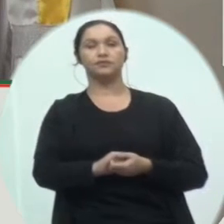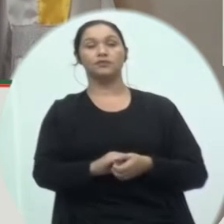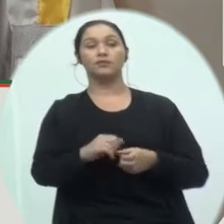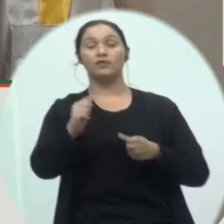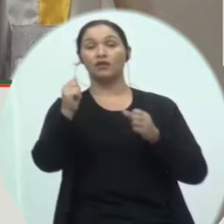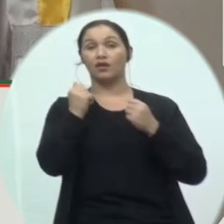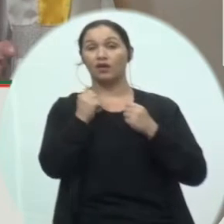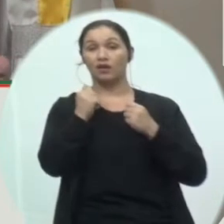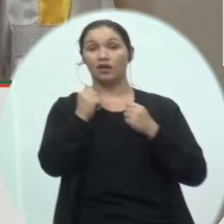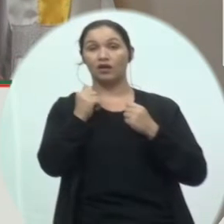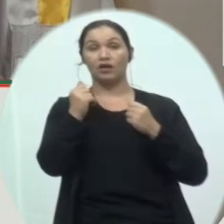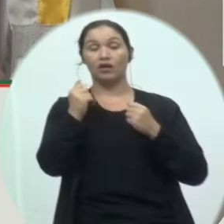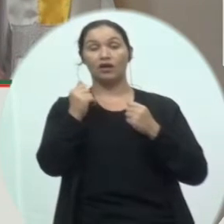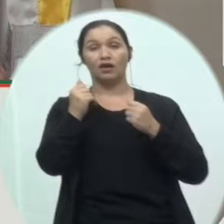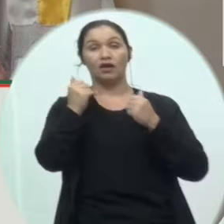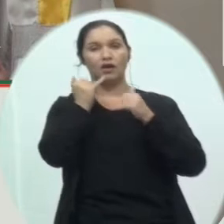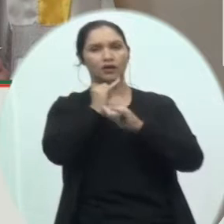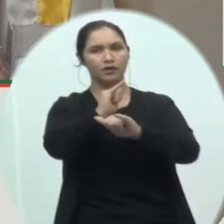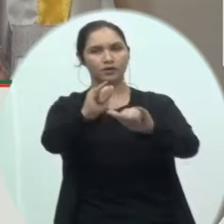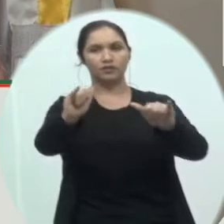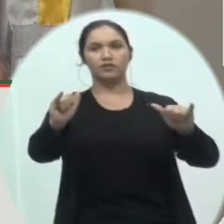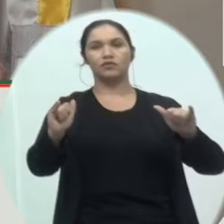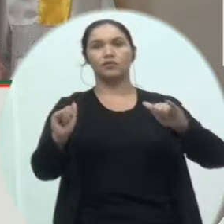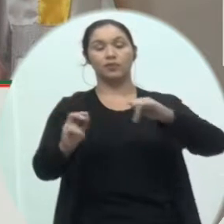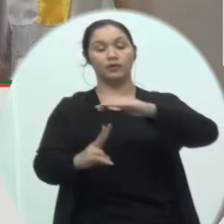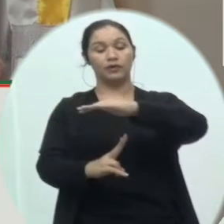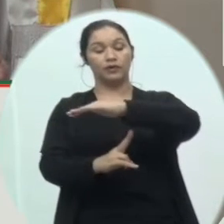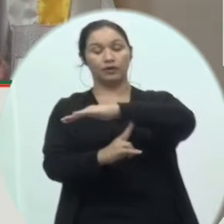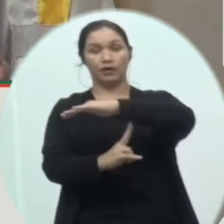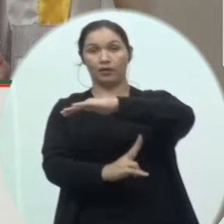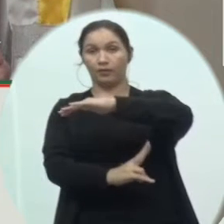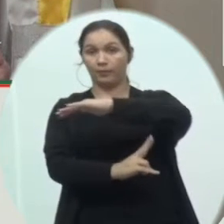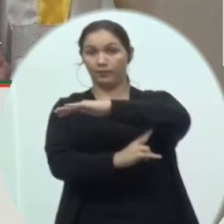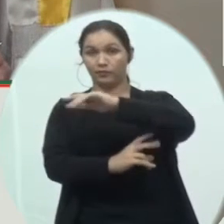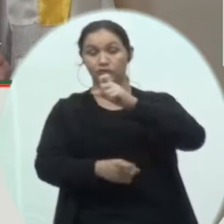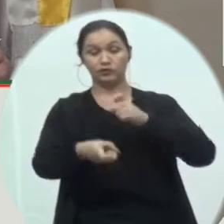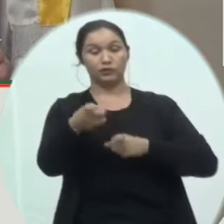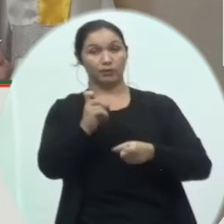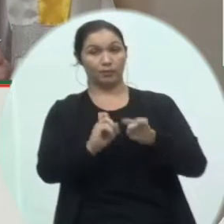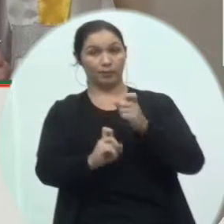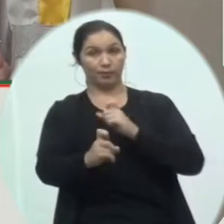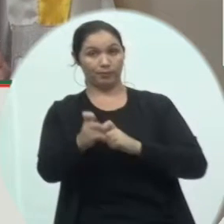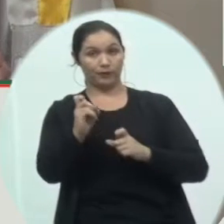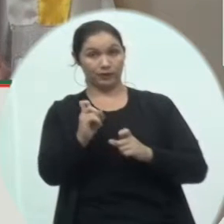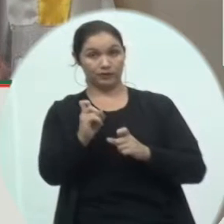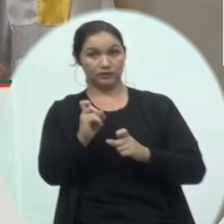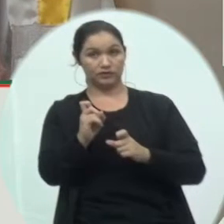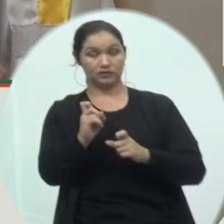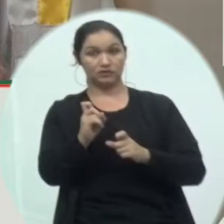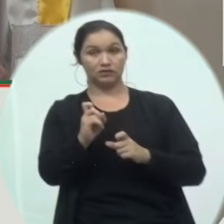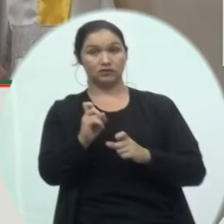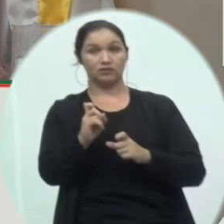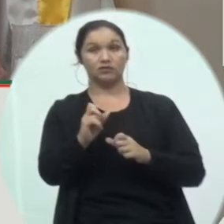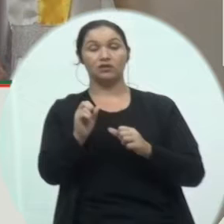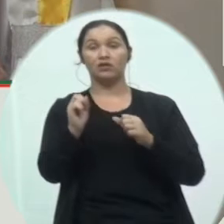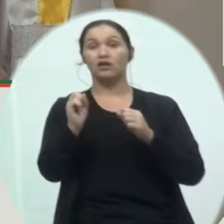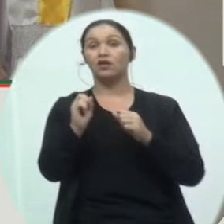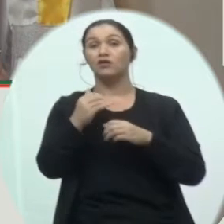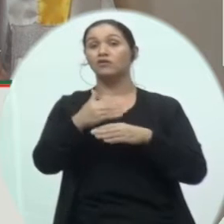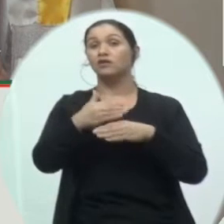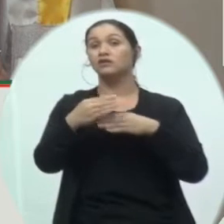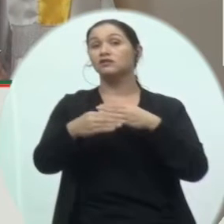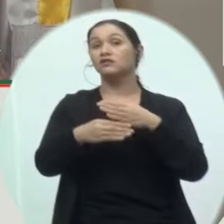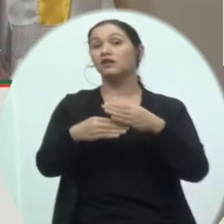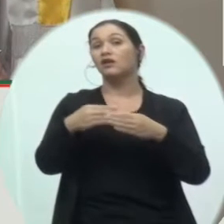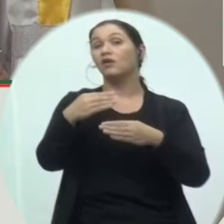informo que a ponte Pêncio do Parque dos Imigrantes do Distrito do Rio Maina será reconstruída tão logo as